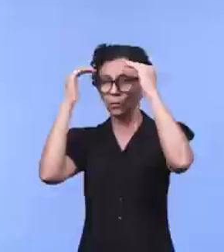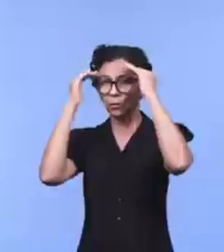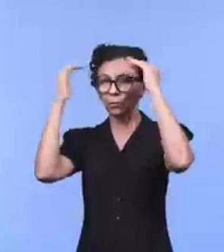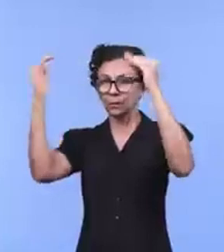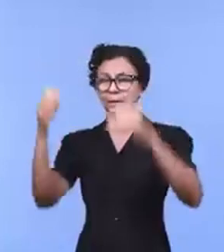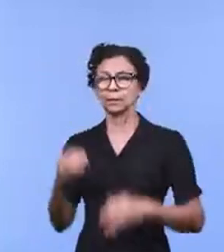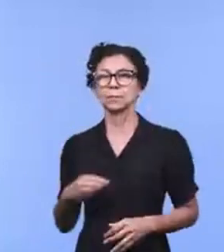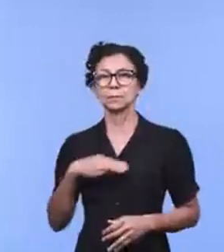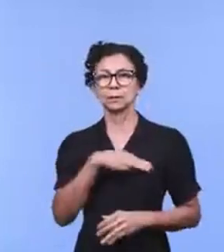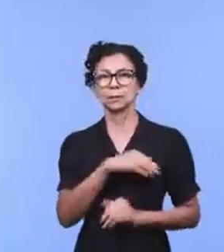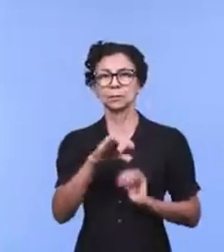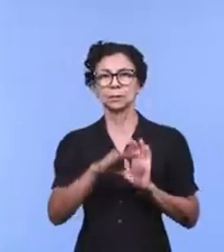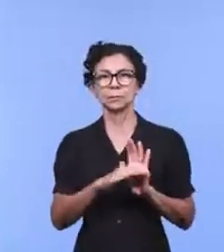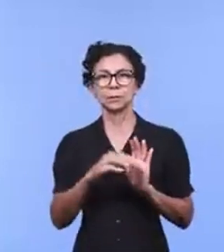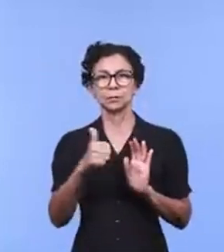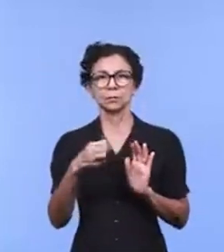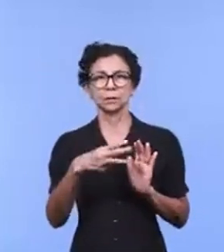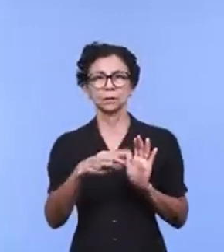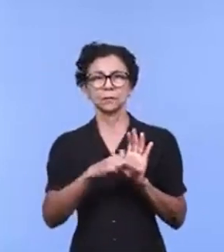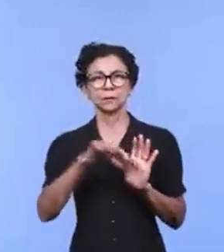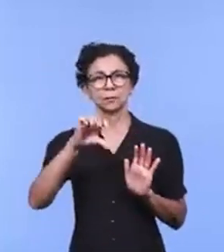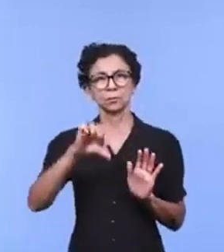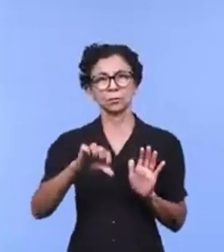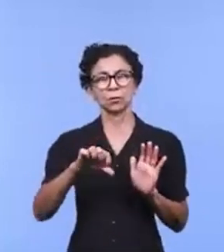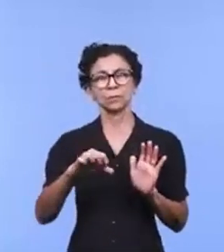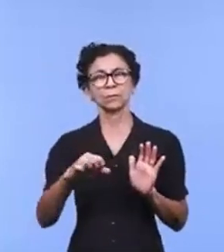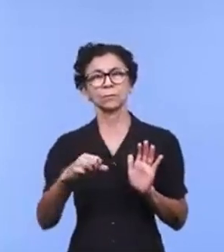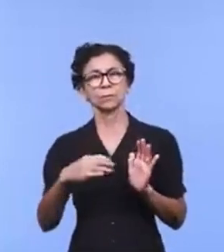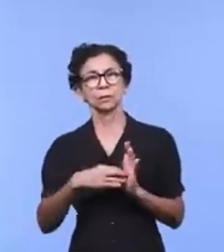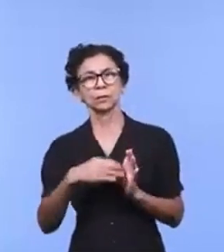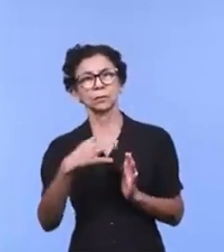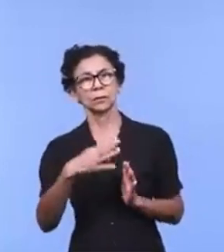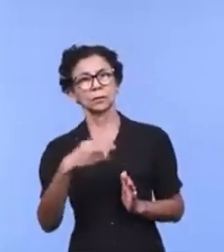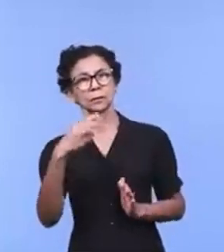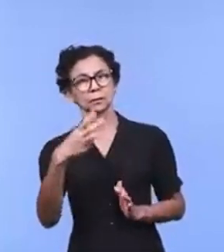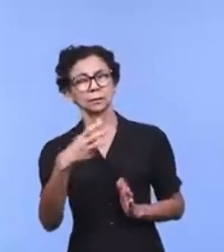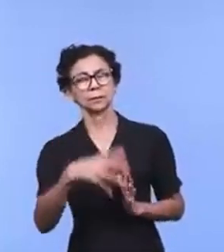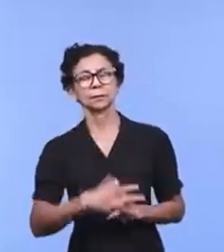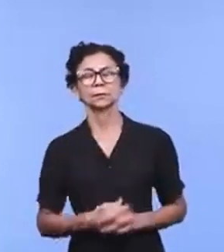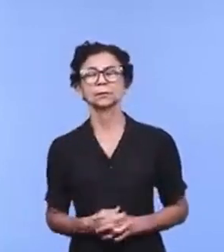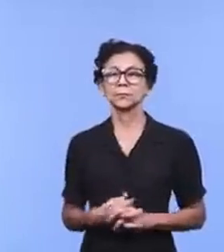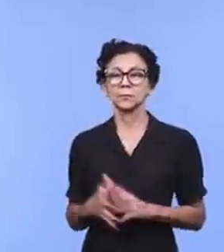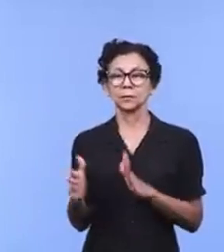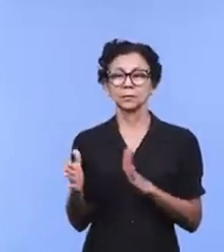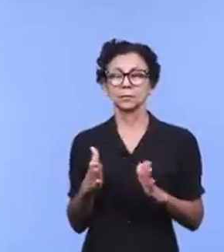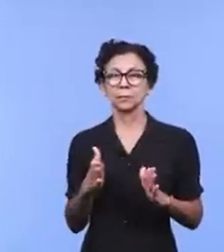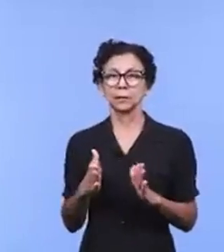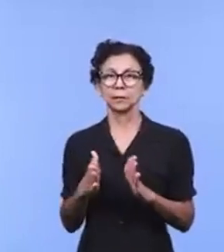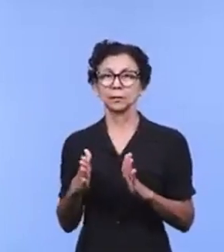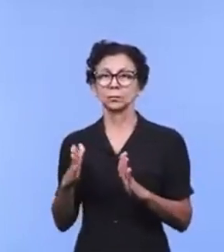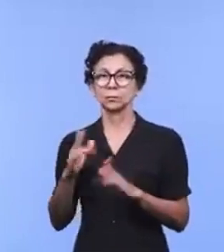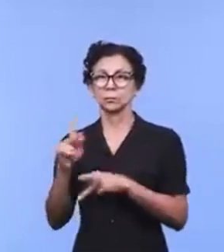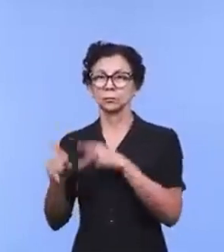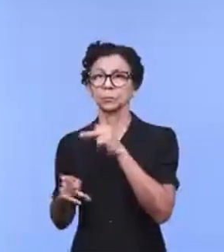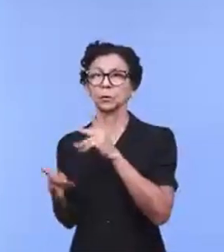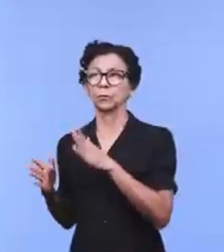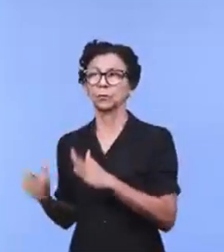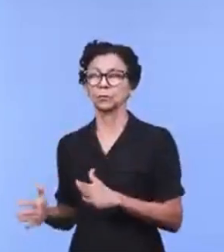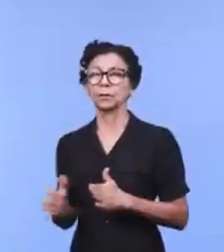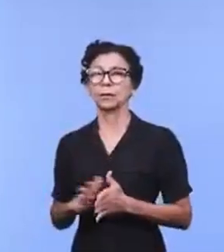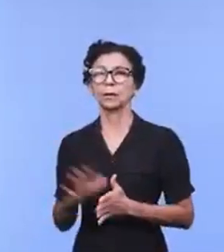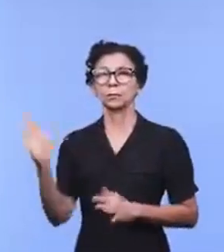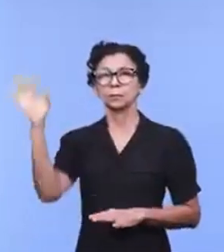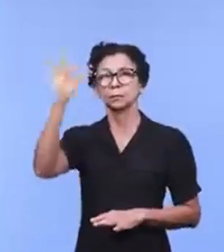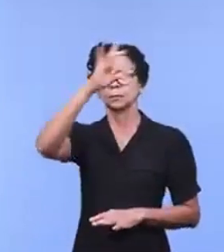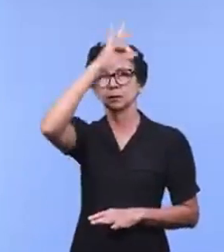43. Agora, no tempo da existência da Igreja, o Espírito Santo executa o plano profético de Deus para